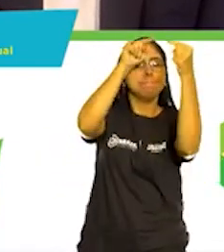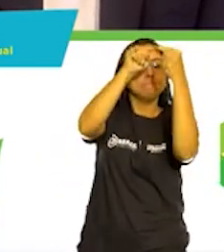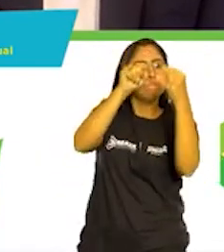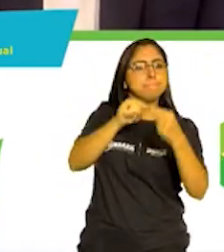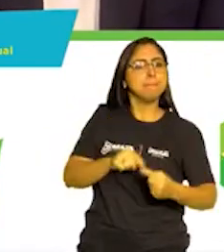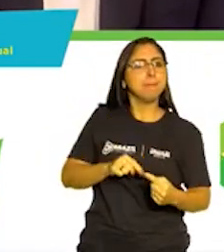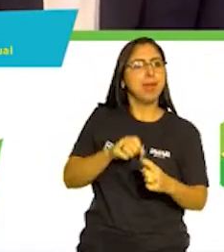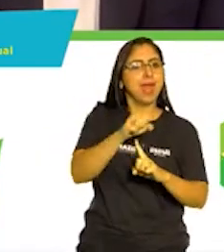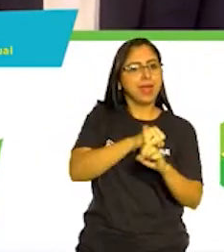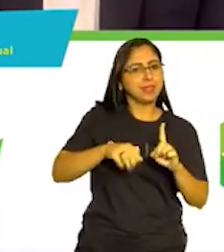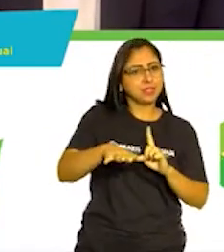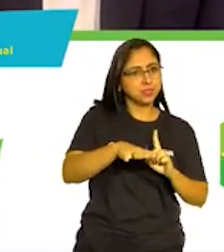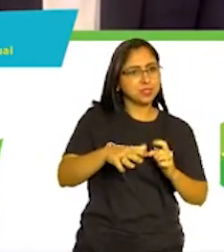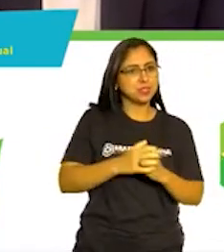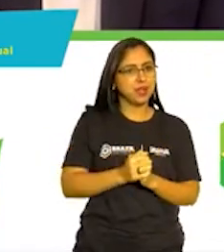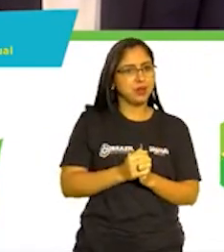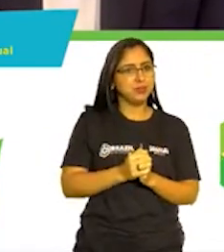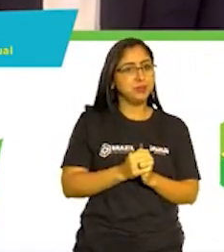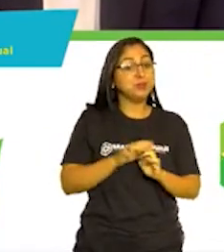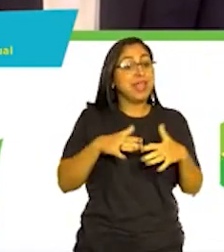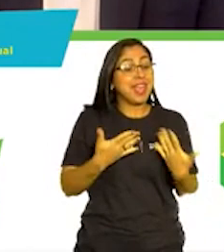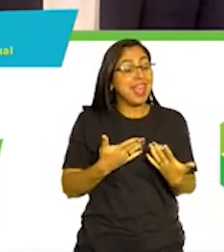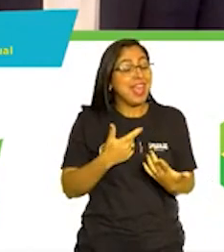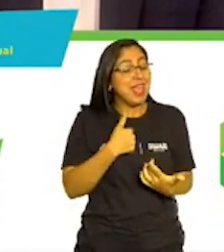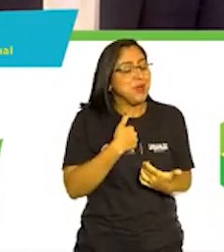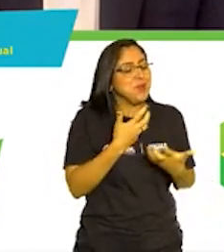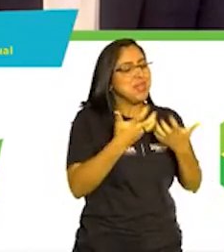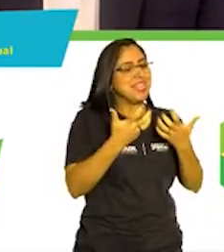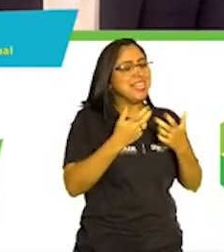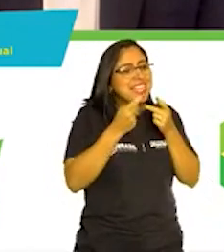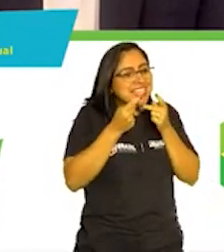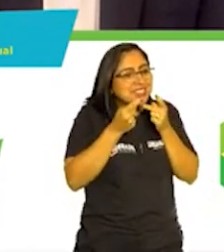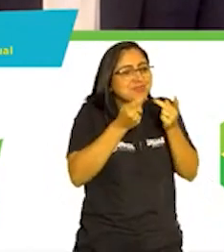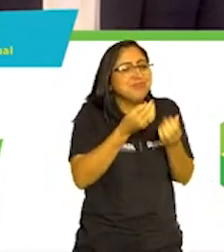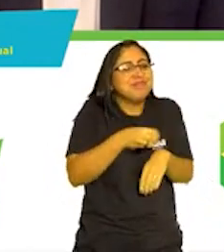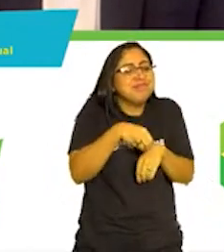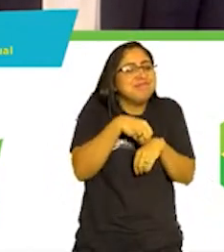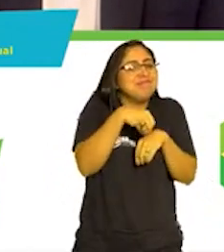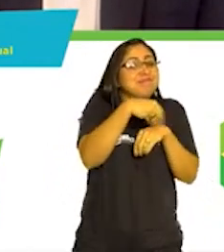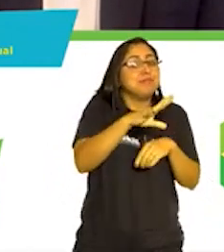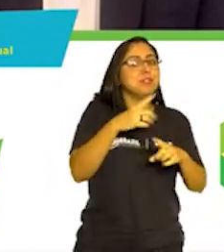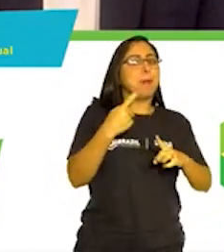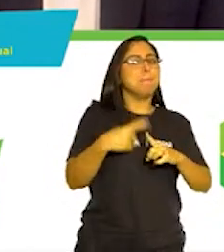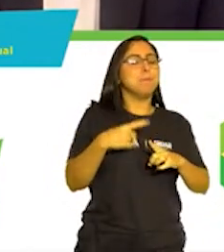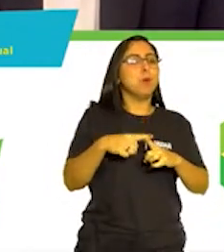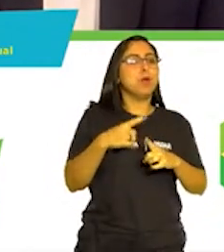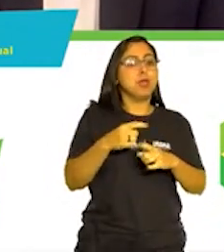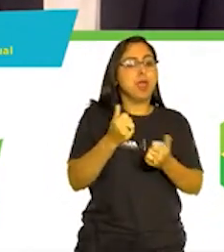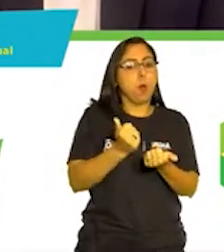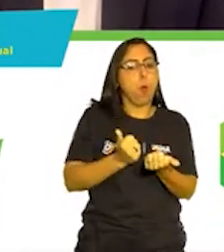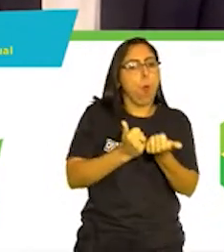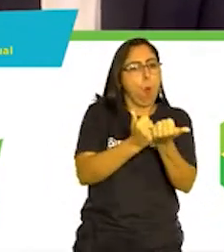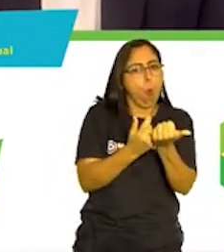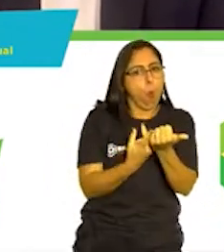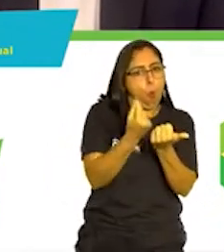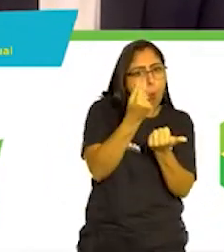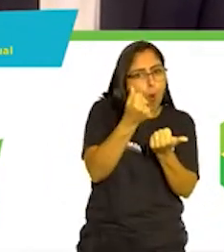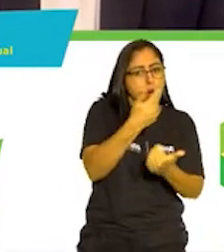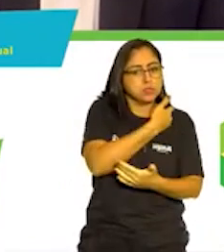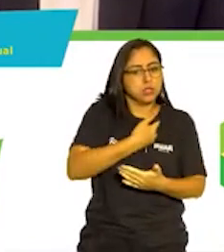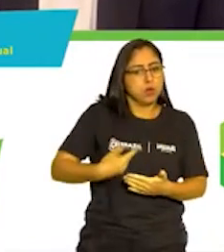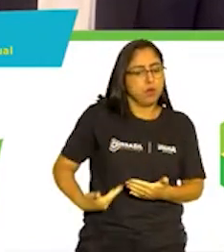a gente, eu queria dar esse pitaco, porque o auxílio emergencial, a gente sabe que ele foi uma coisa, como o nome